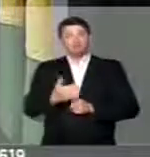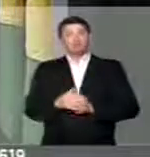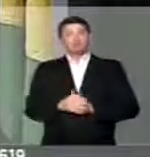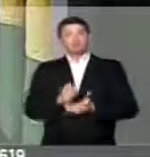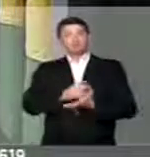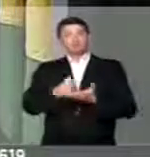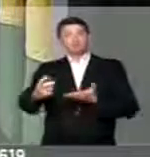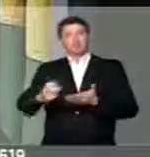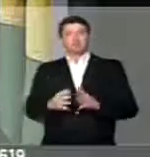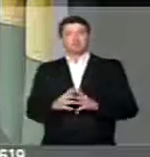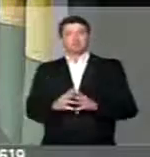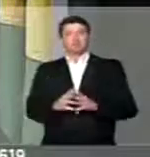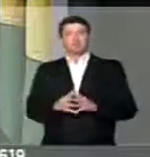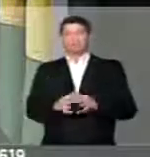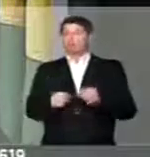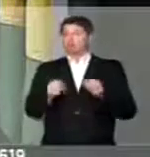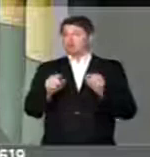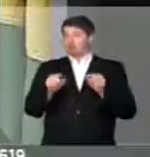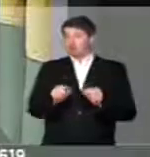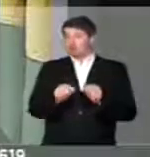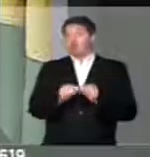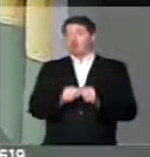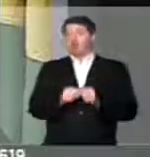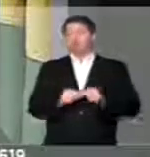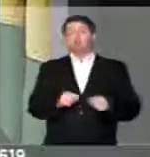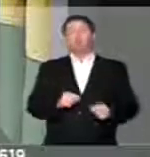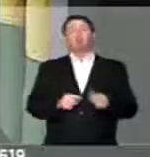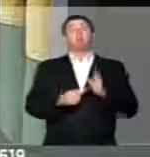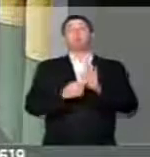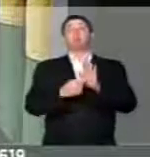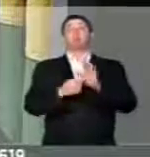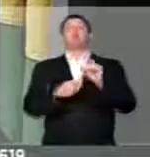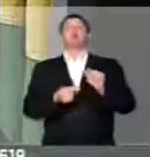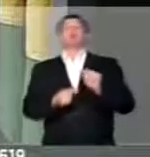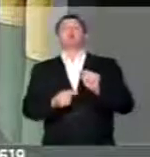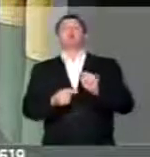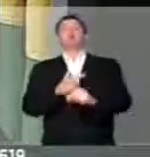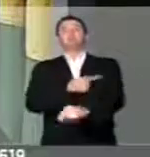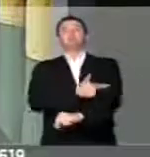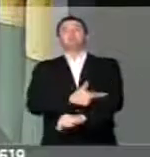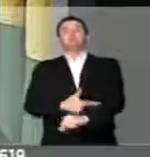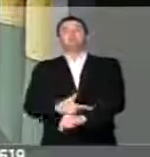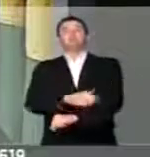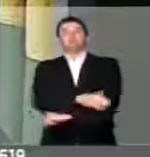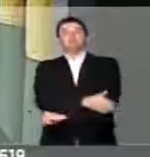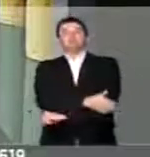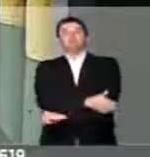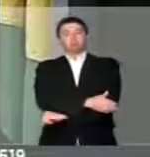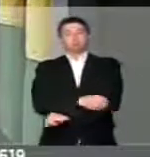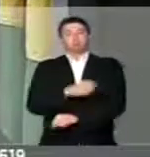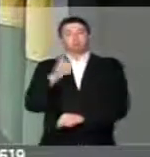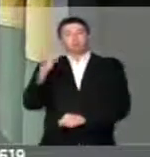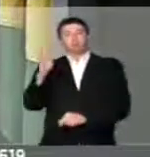Brasil. E isso é um reflexo da conduta do